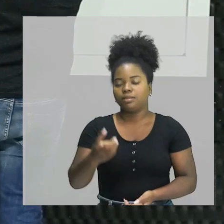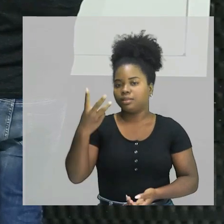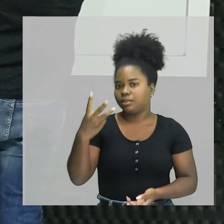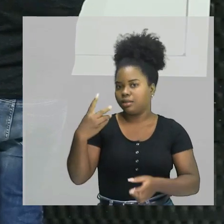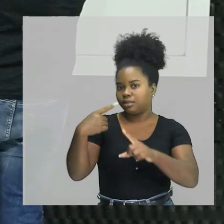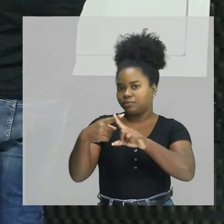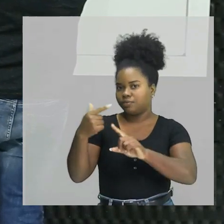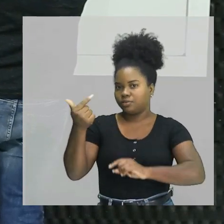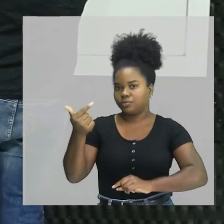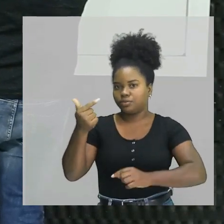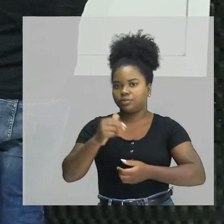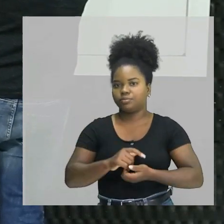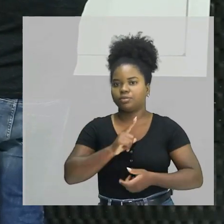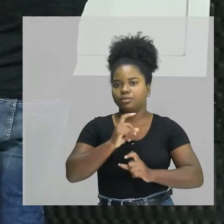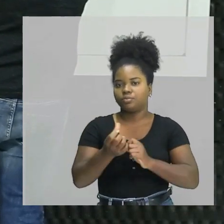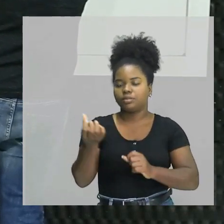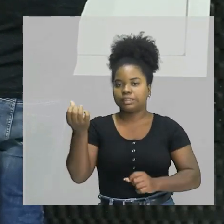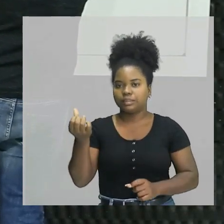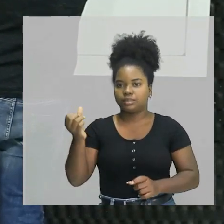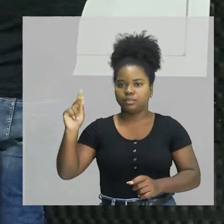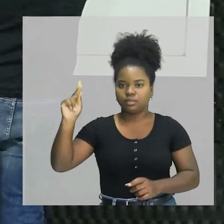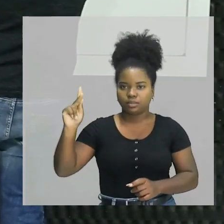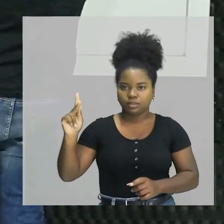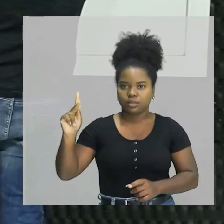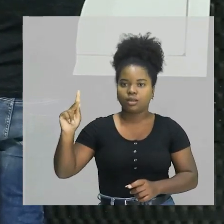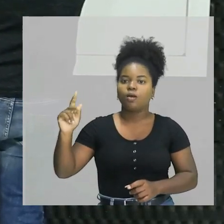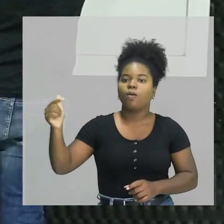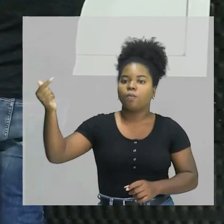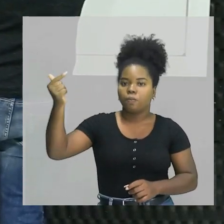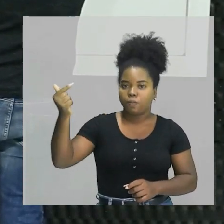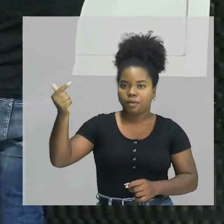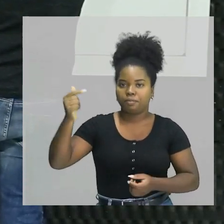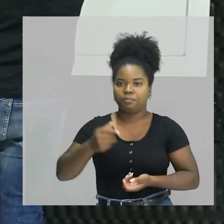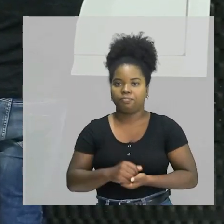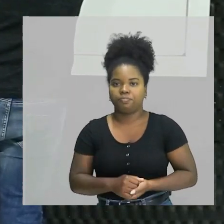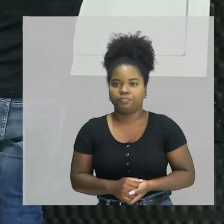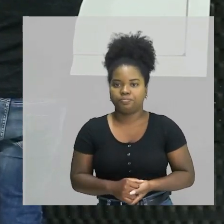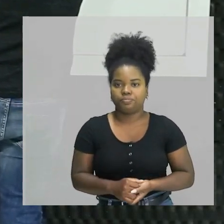2, que vai dar 6 quilômetros quadrados, essa é a área total.